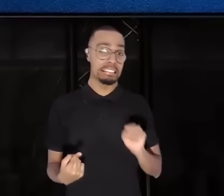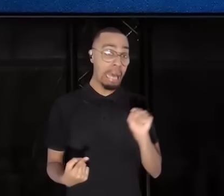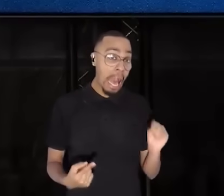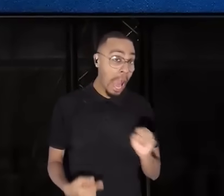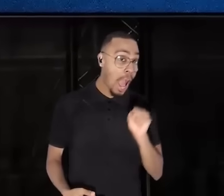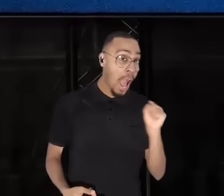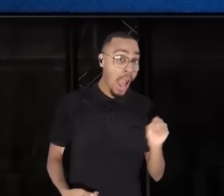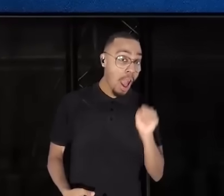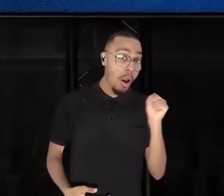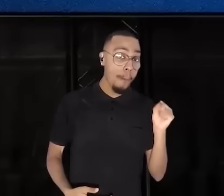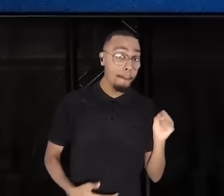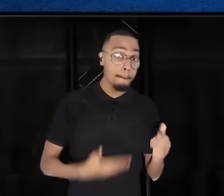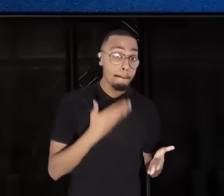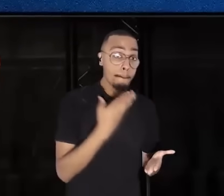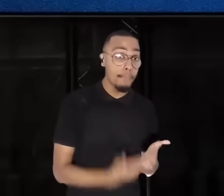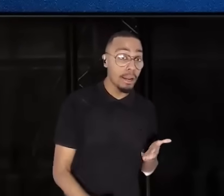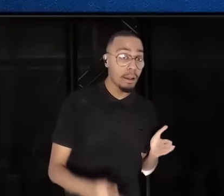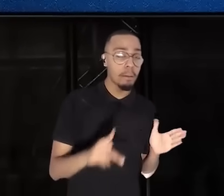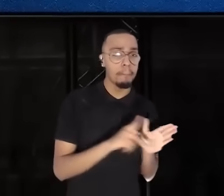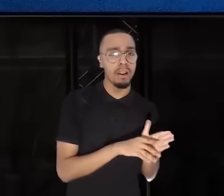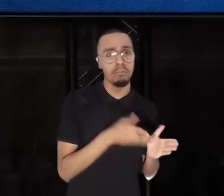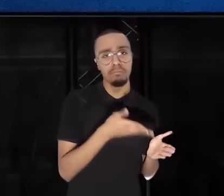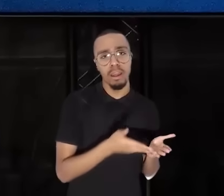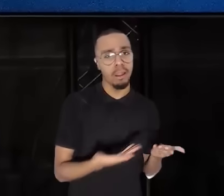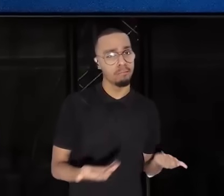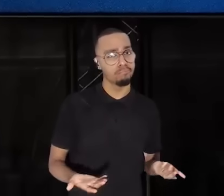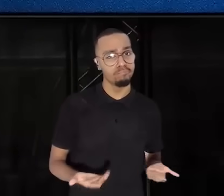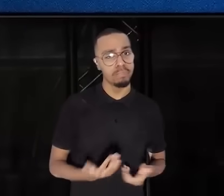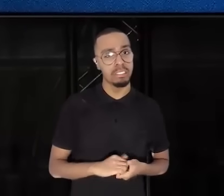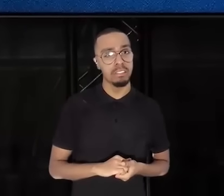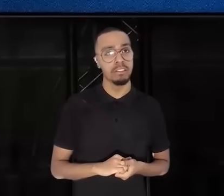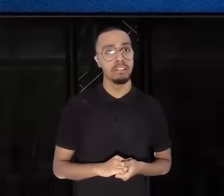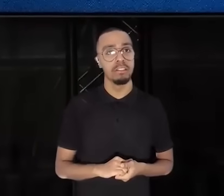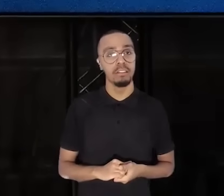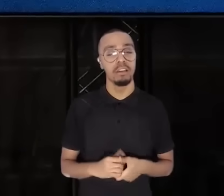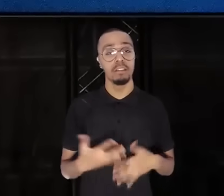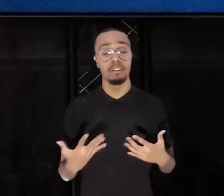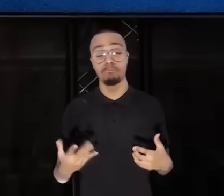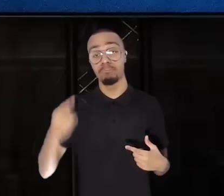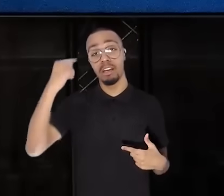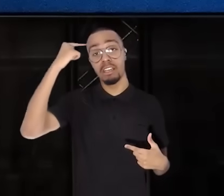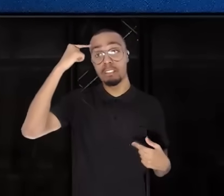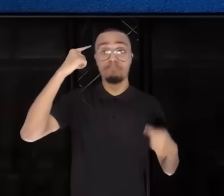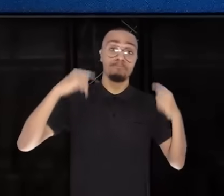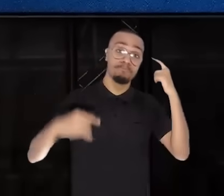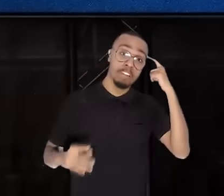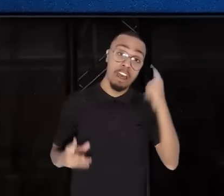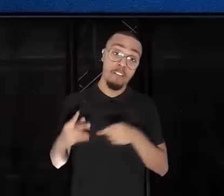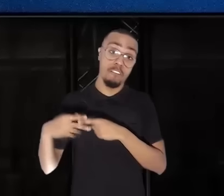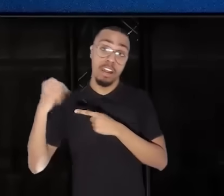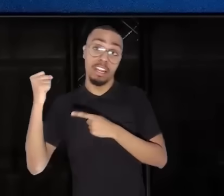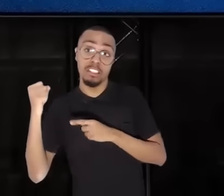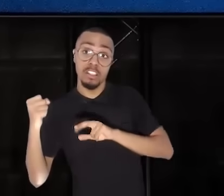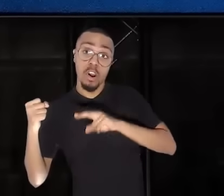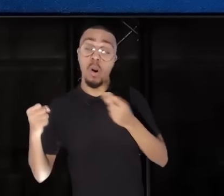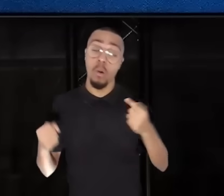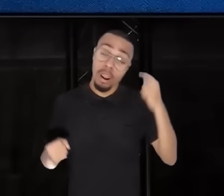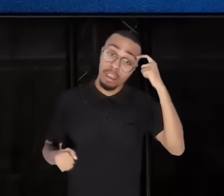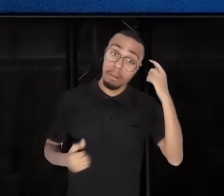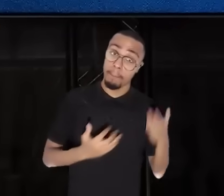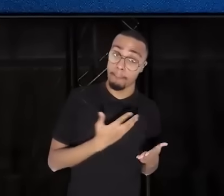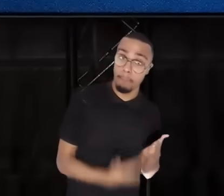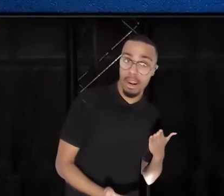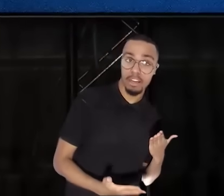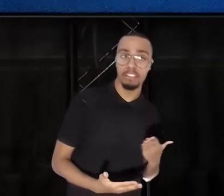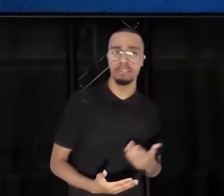A cabeça define se você ganha ou se você perde. Eu queria que o Senhor, quero que o Senhor fale conosco nesta